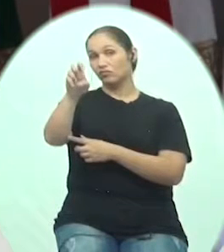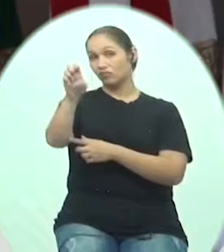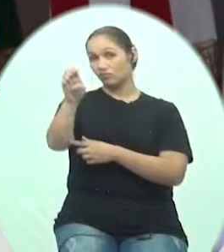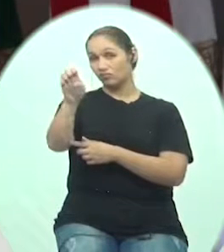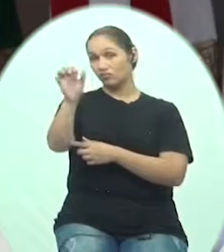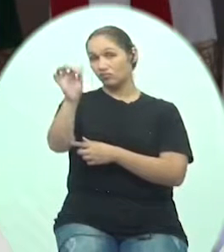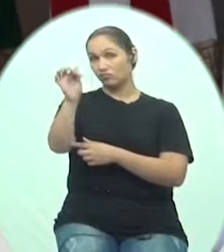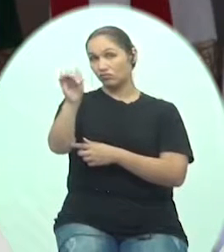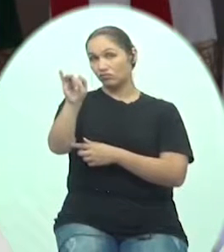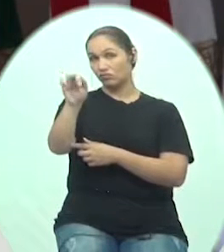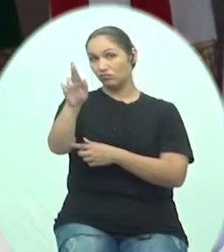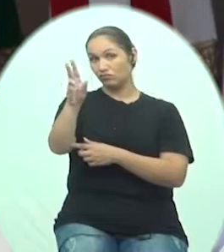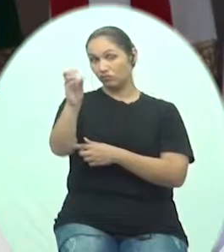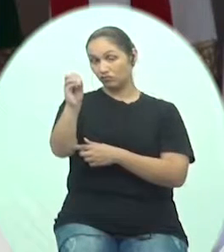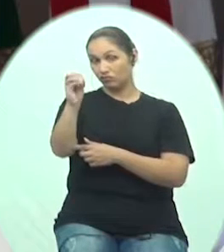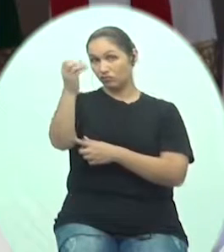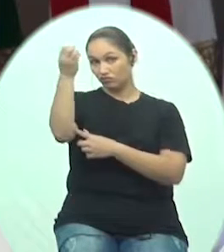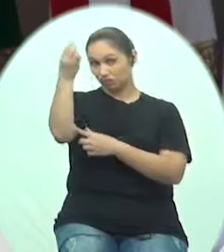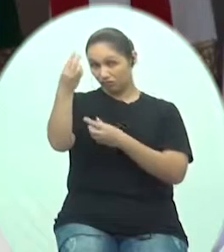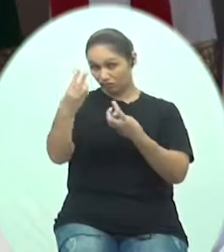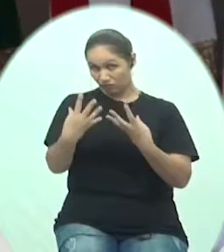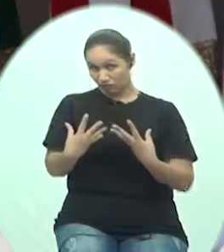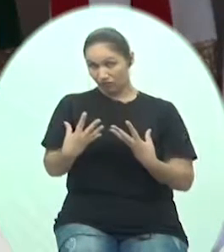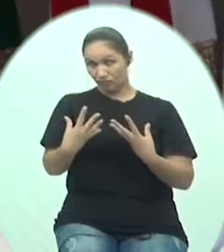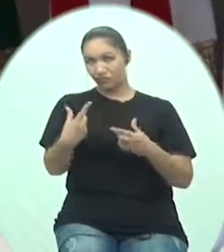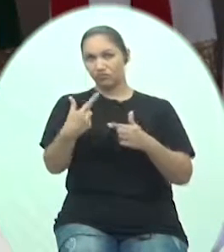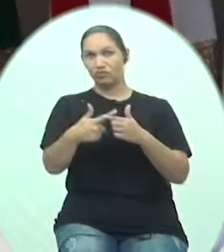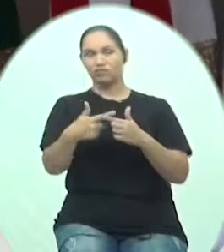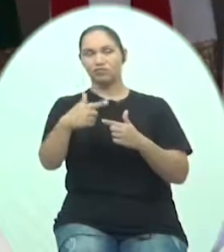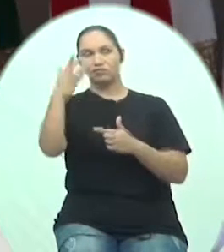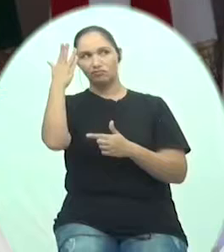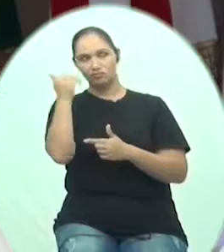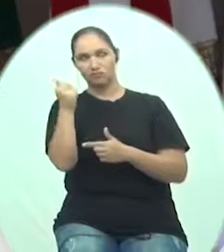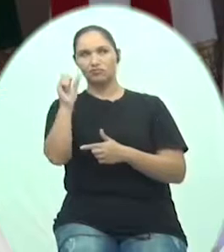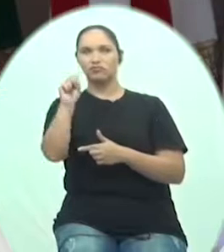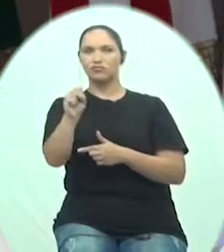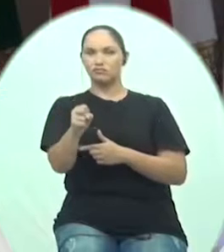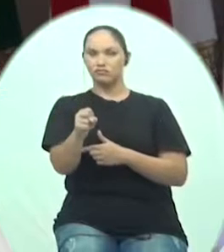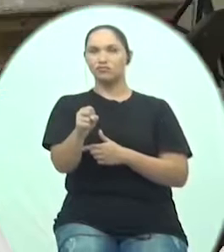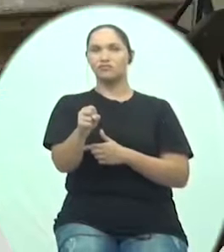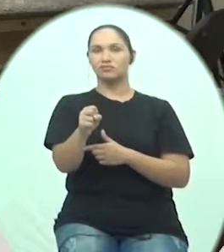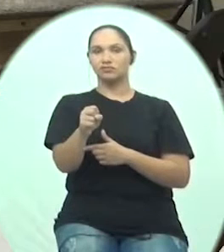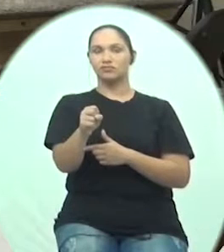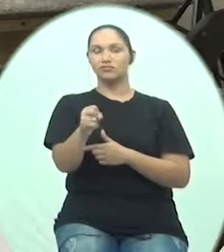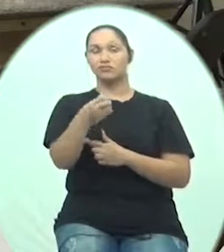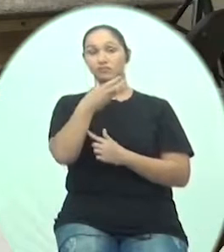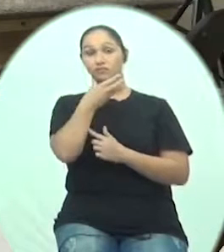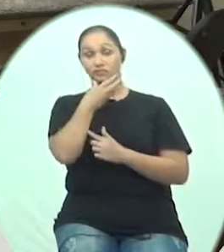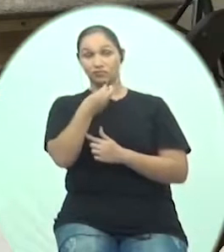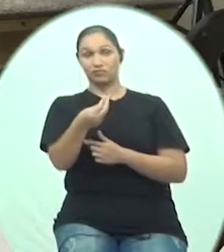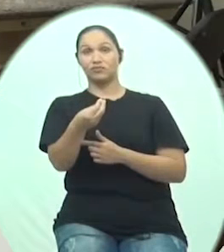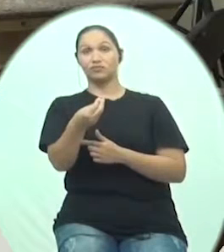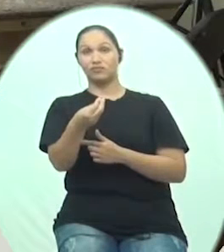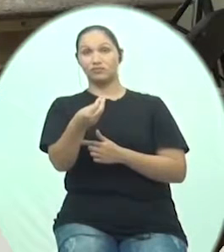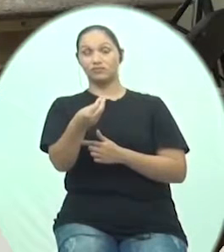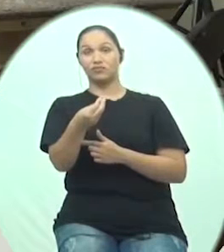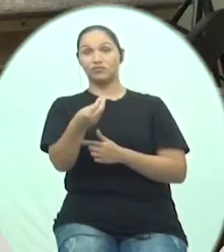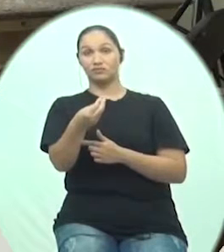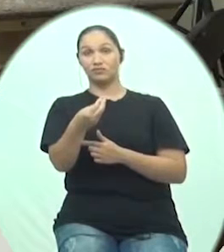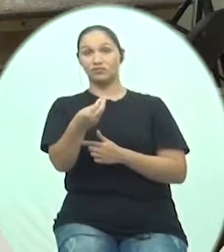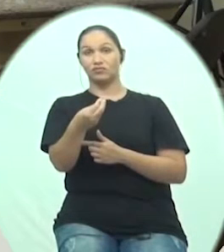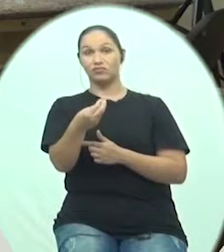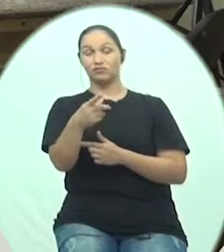de todo o patrimônio Claro que vai ficar mas eu tenho certeza Senor Zefiro o que o senhor vai levar né E vai deixar um legado muito